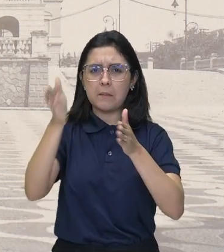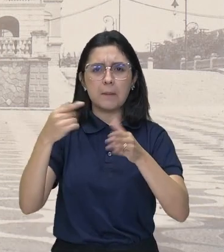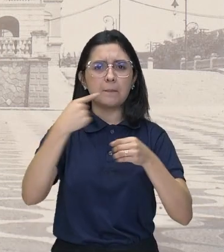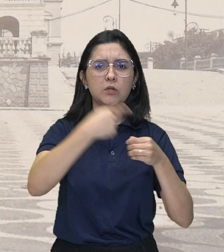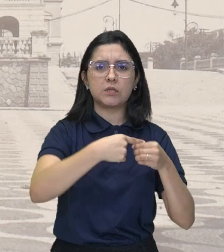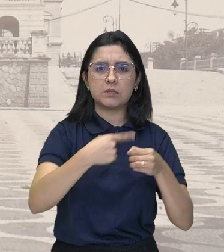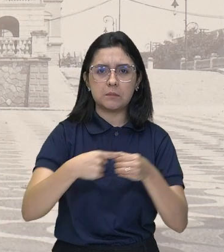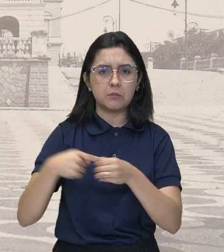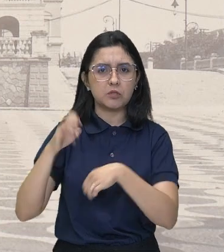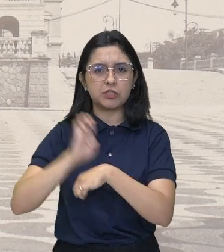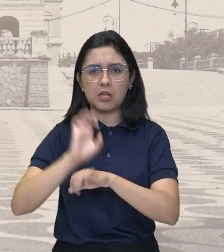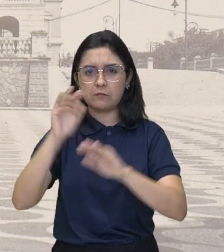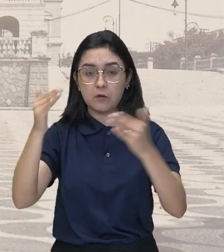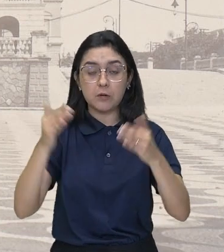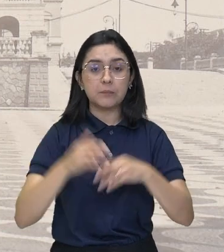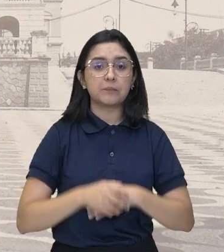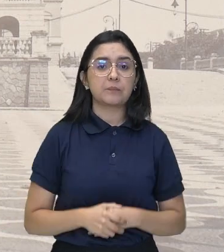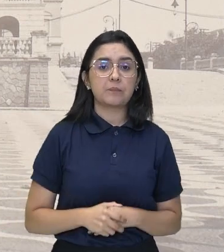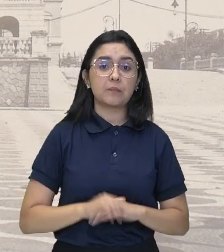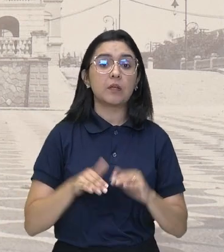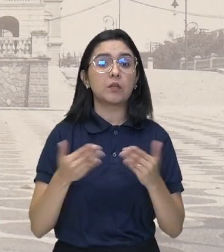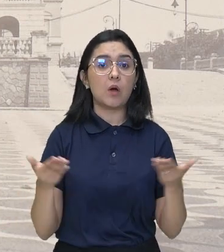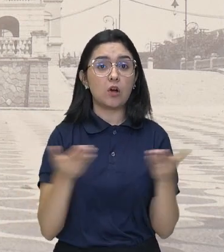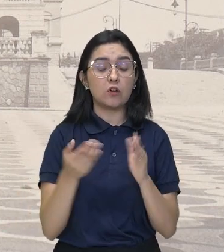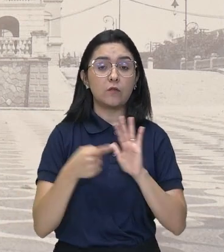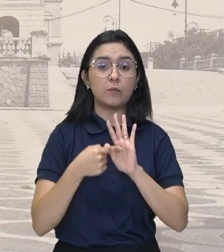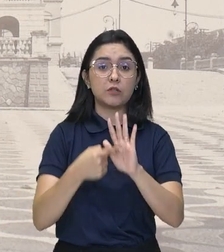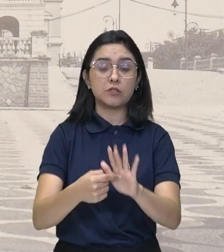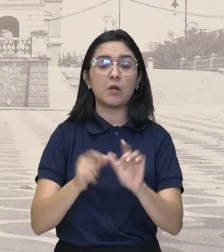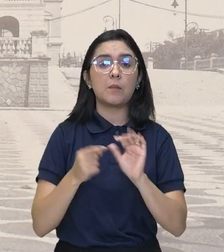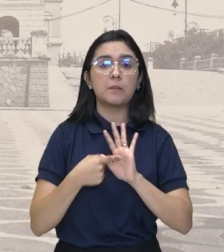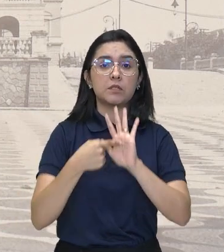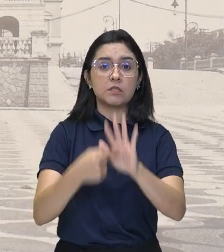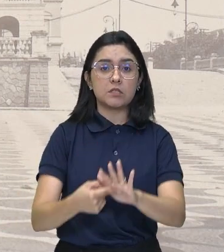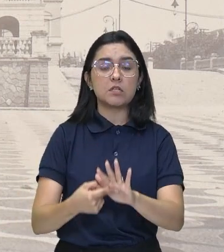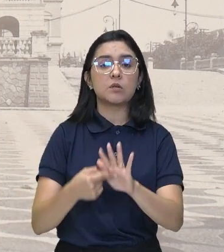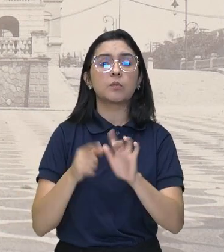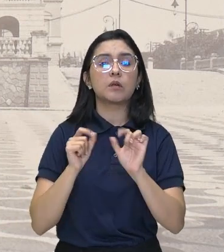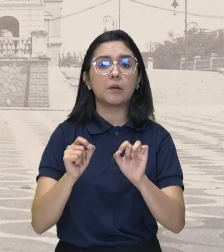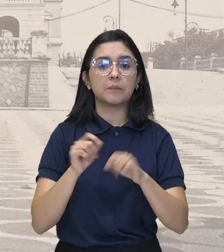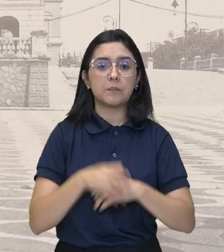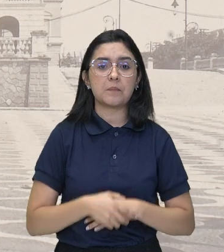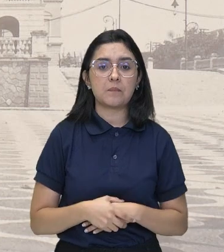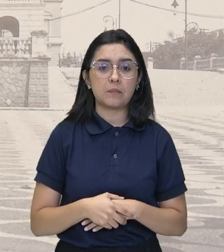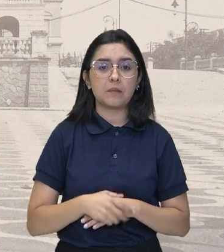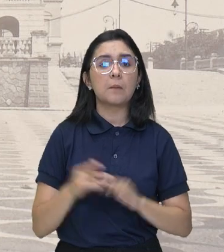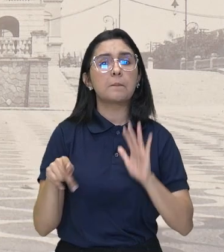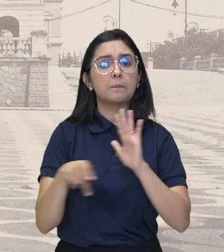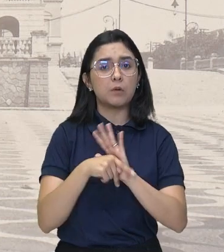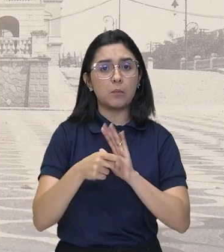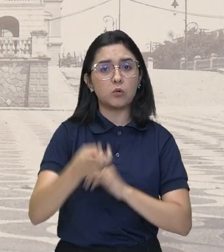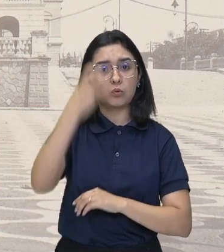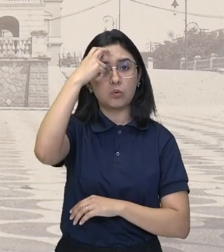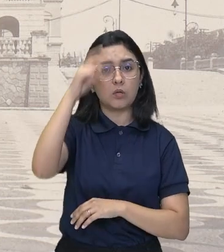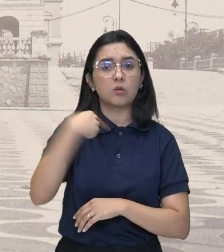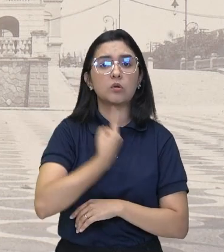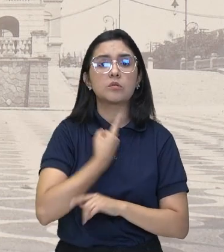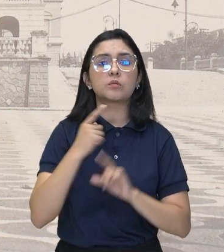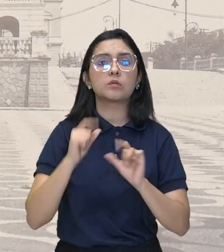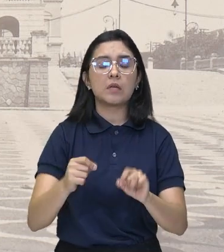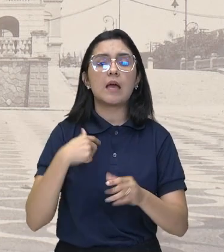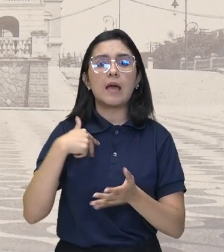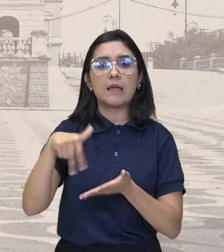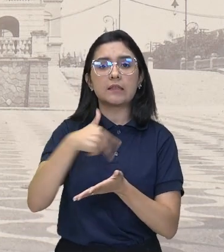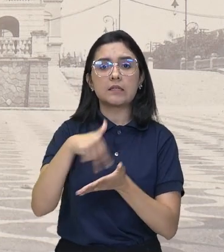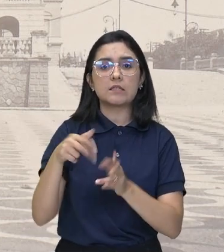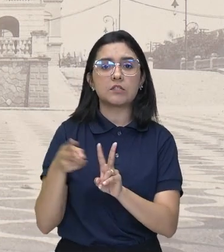municípios e etc. Aqui eu vou mostrar para vocês uma apresentação também que ela é da nossa cultura, que é o quê? A nossa